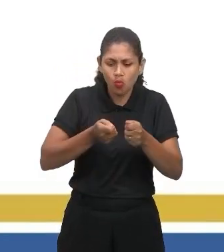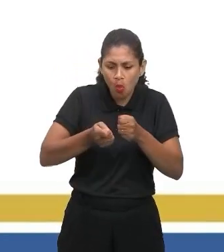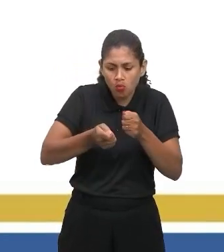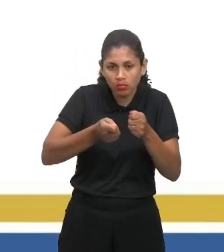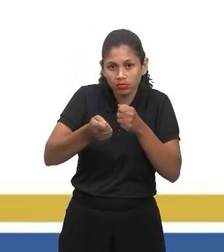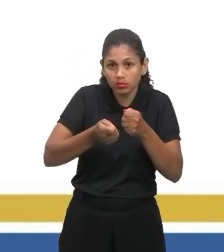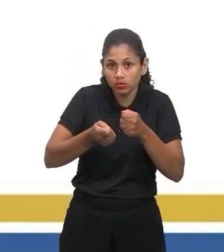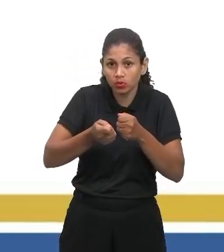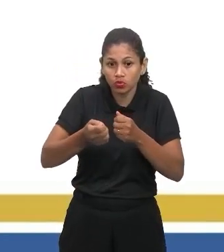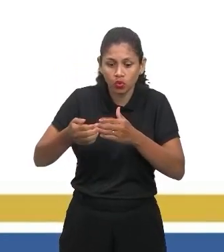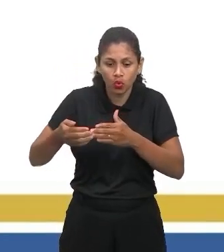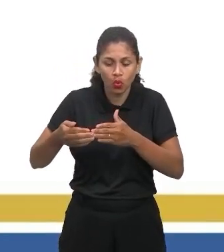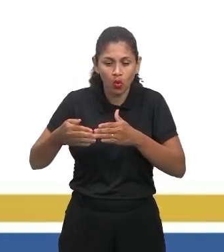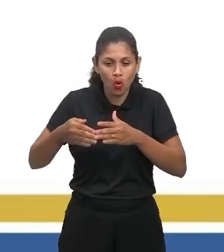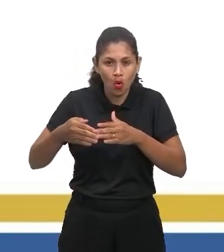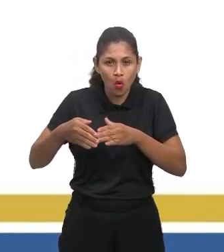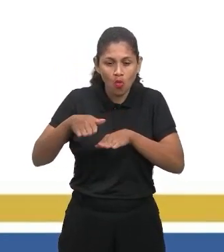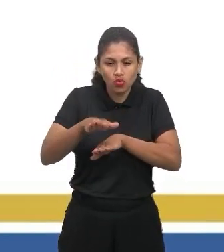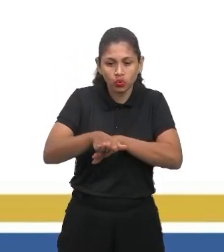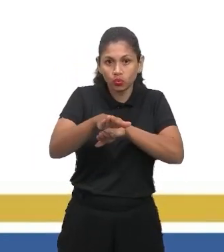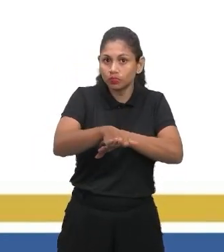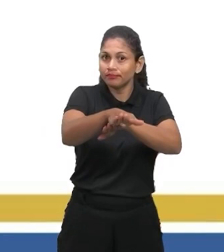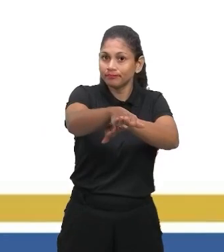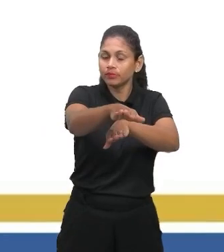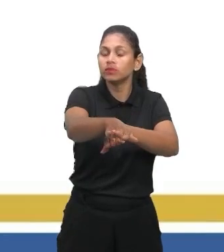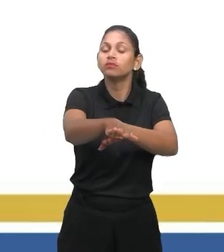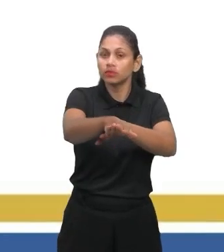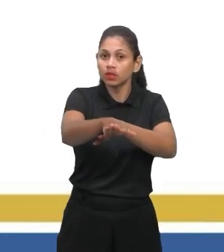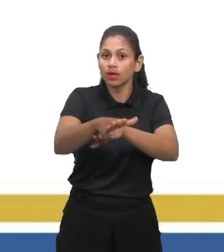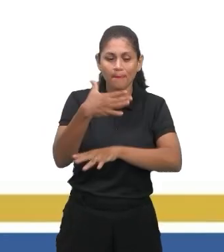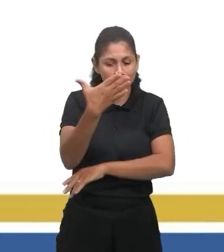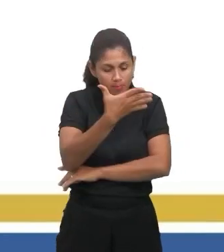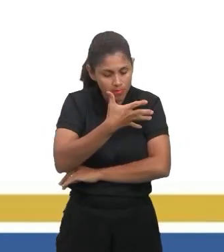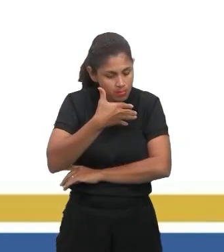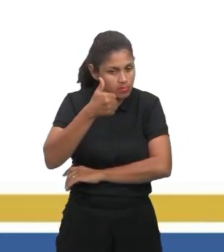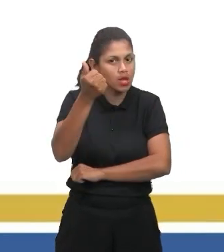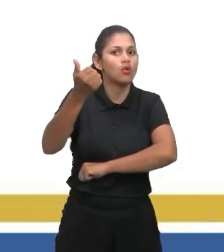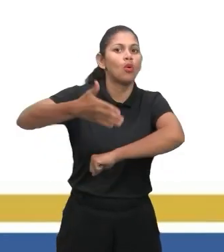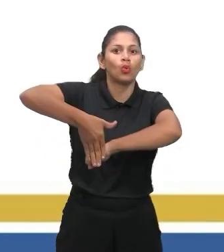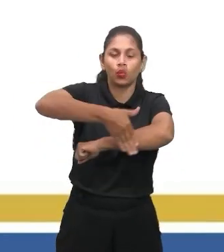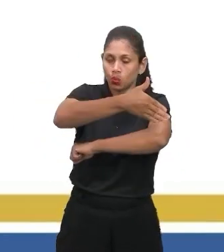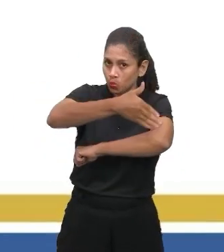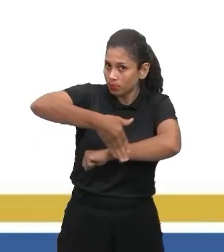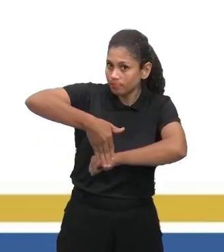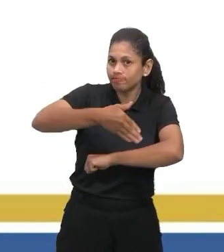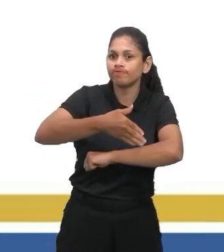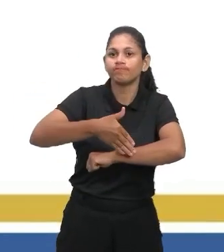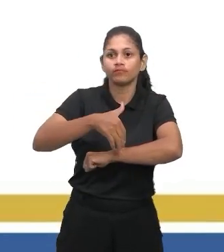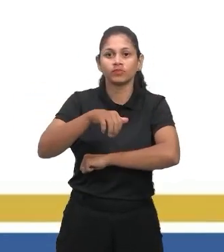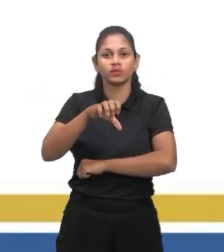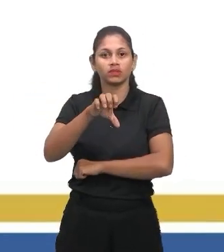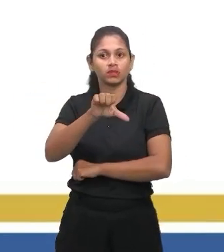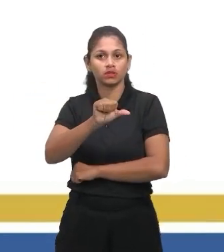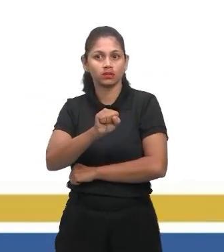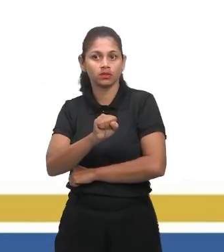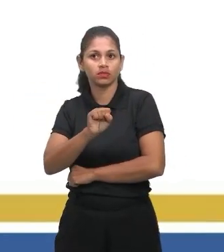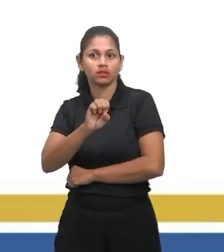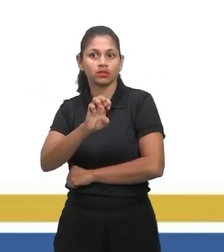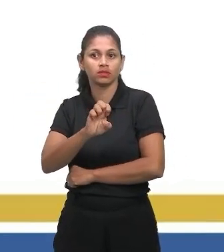em 11% a velocidade das vias. Seul conta com 741 câmeras